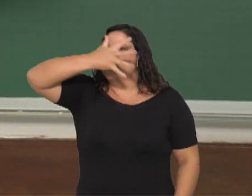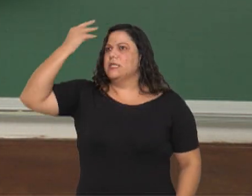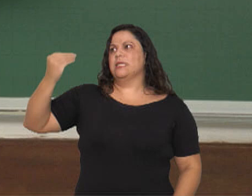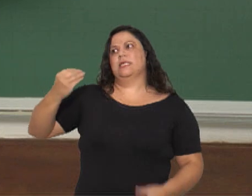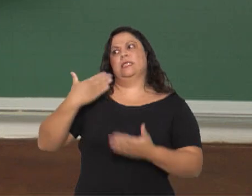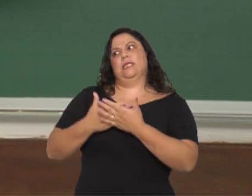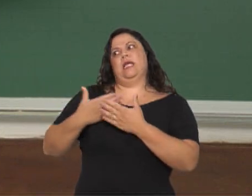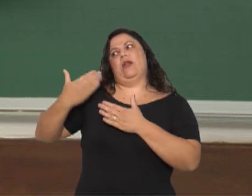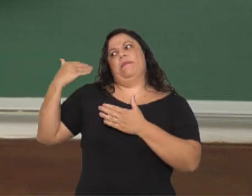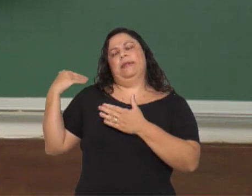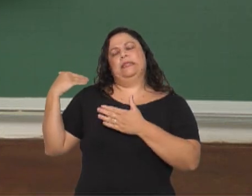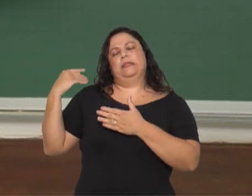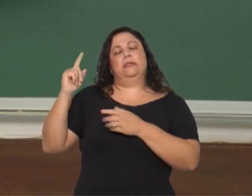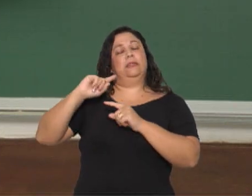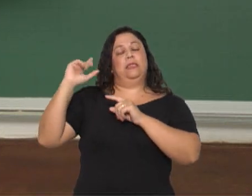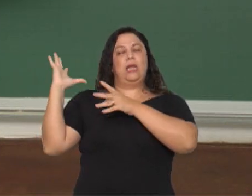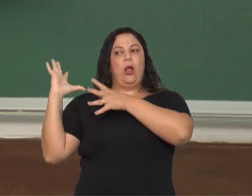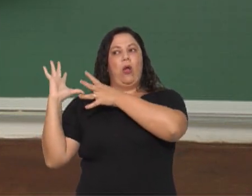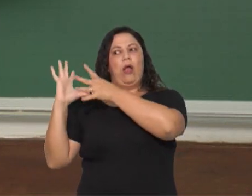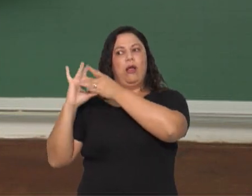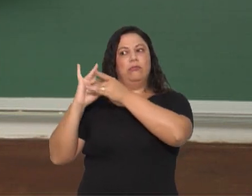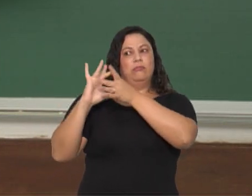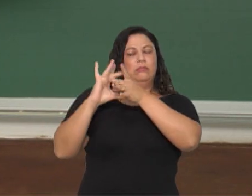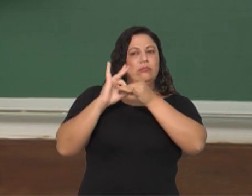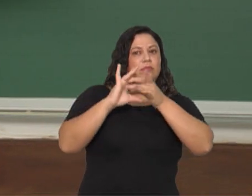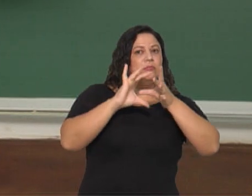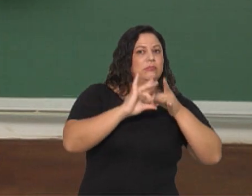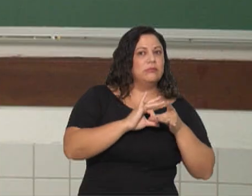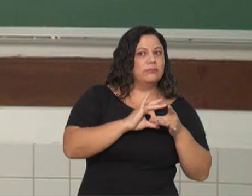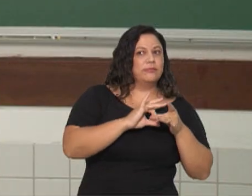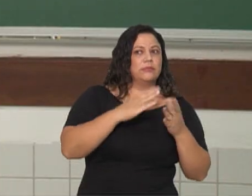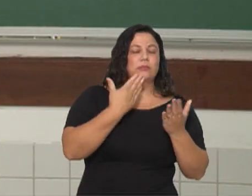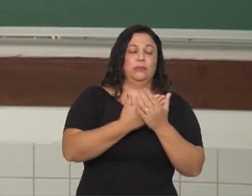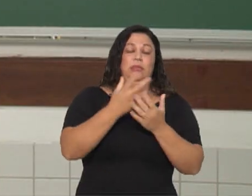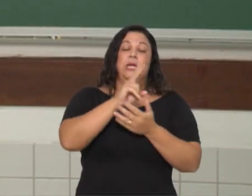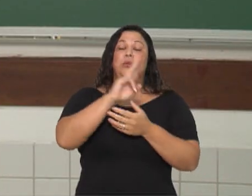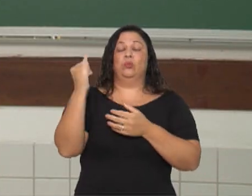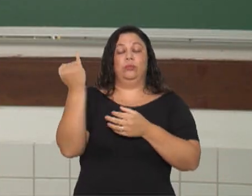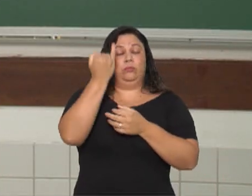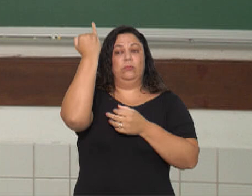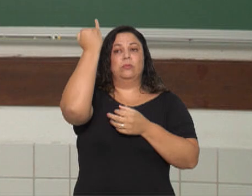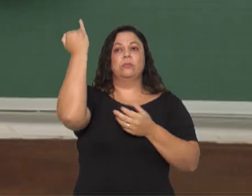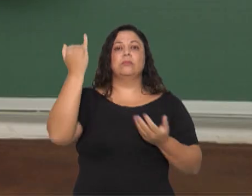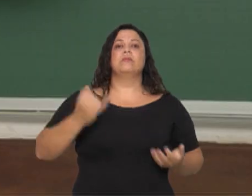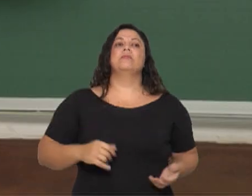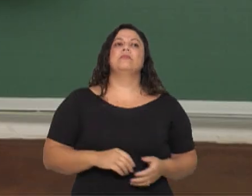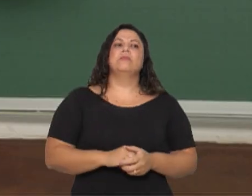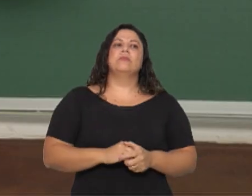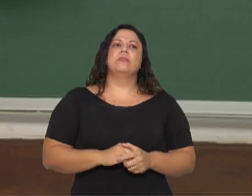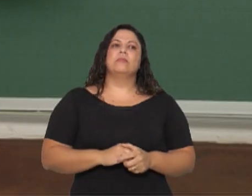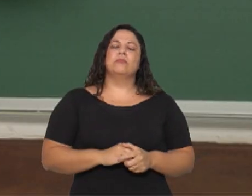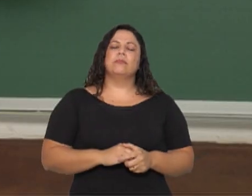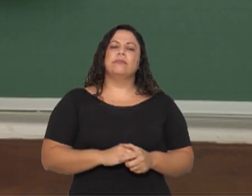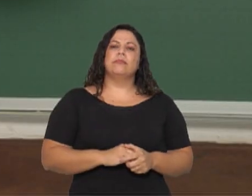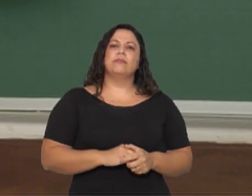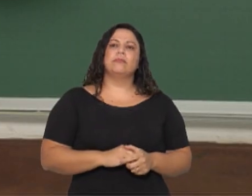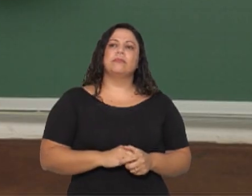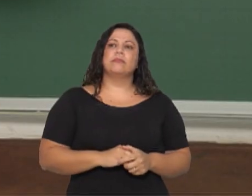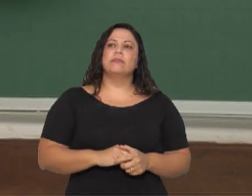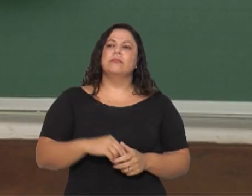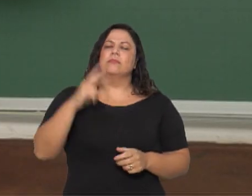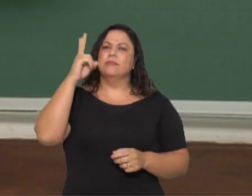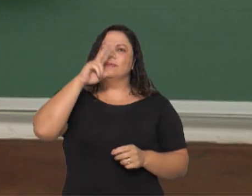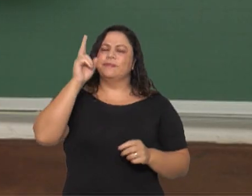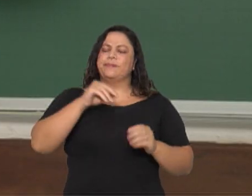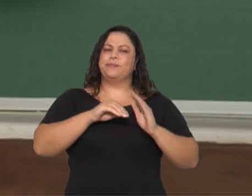Uma aula é base para outra, é uma construção do nosso conhecimento. Esse esqueminha vocês lembram para a questão de